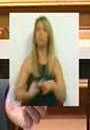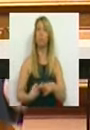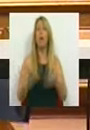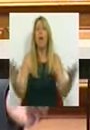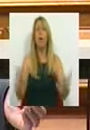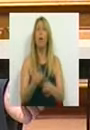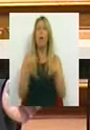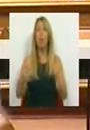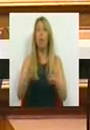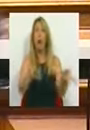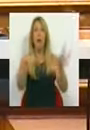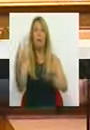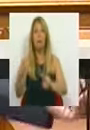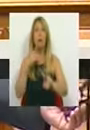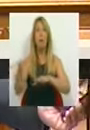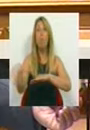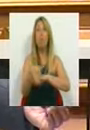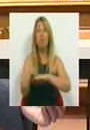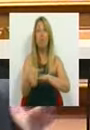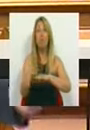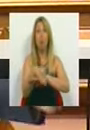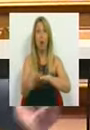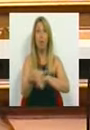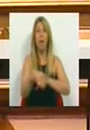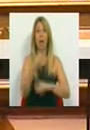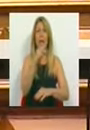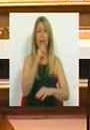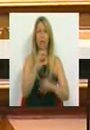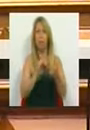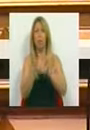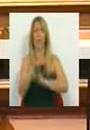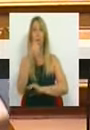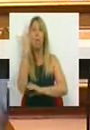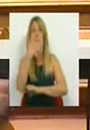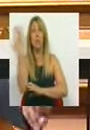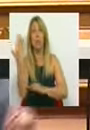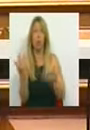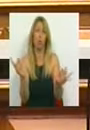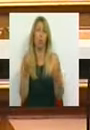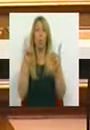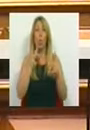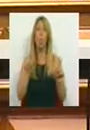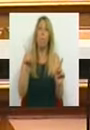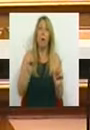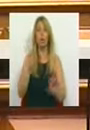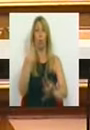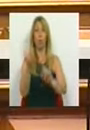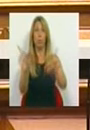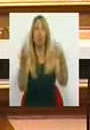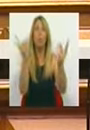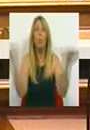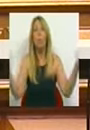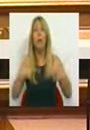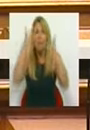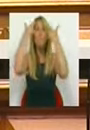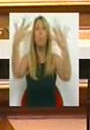que passar de 30 para 15 dias. Certamente não é uma questão de conta ou ordenação. E também temos alguma perplexidade, mas certamente vamos